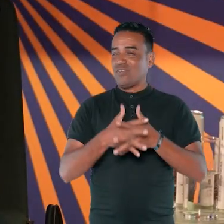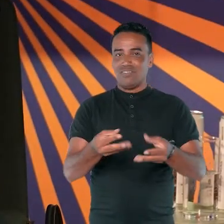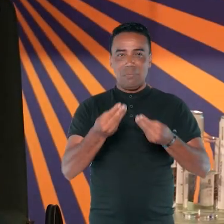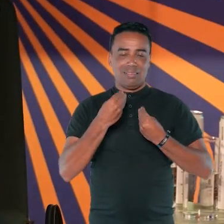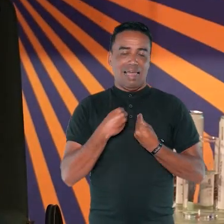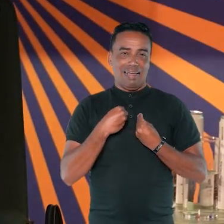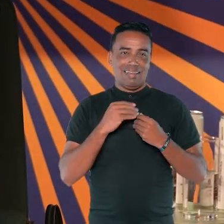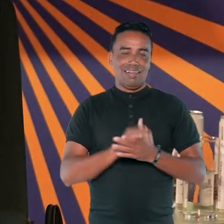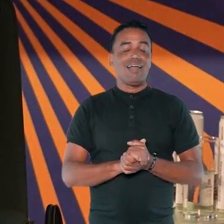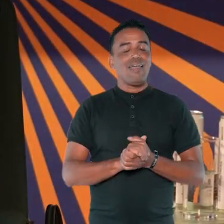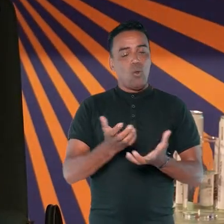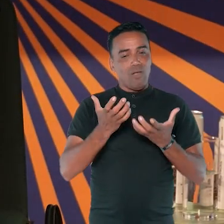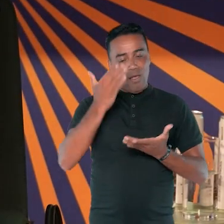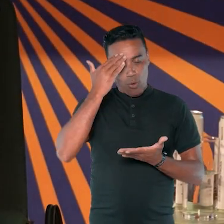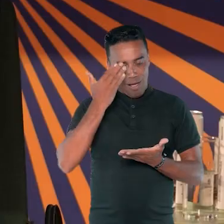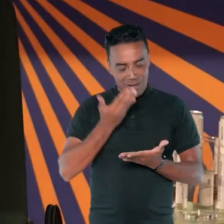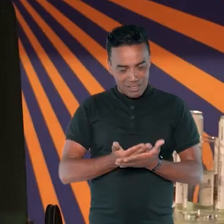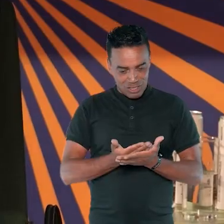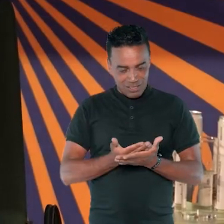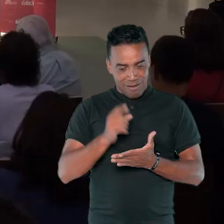Eu quero acreditar que,